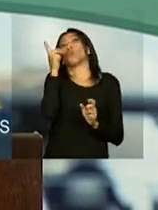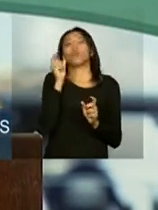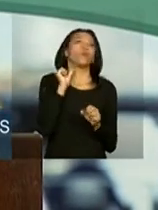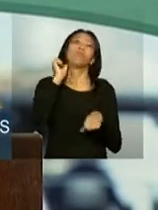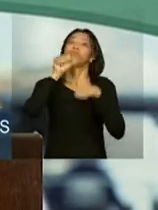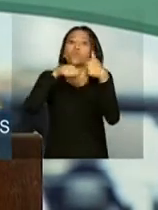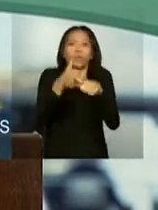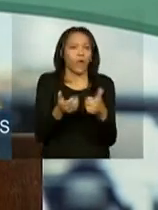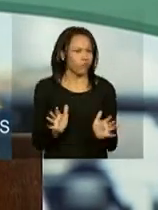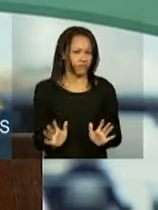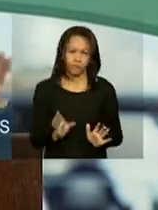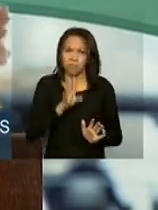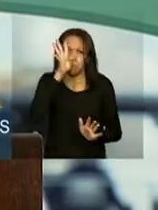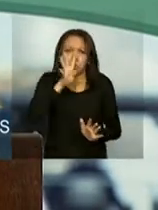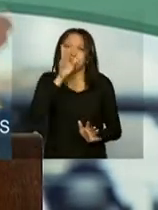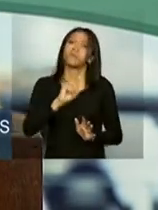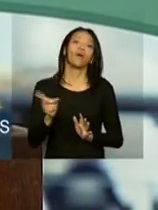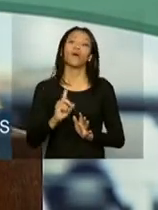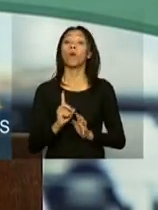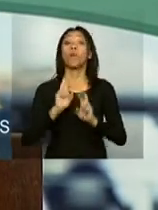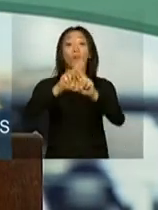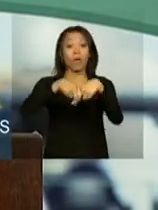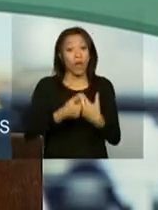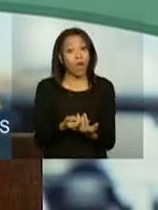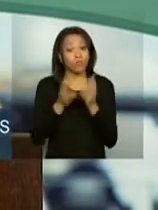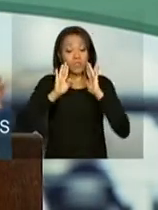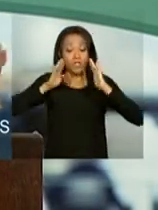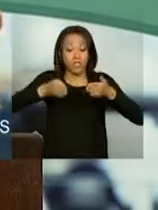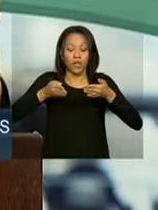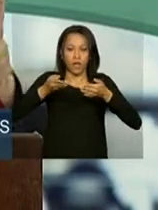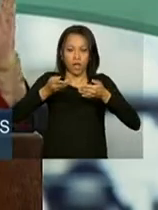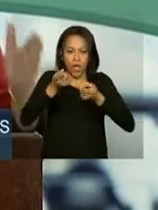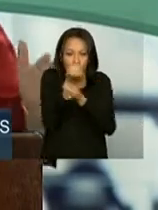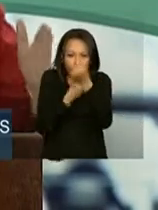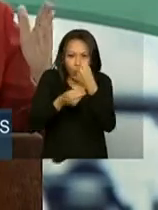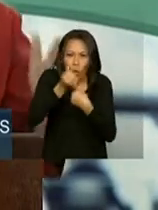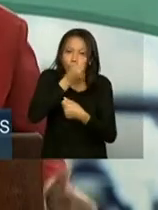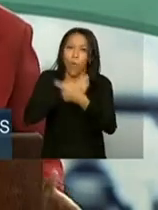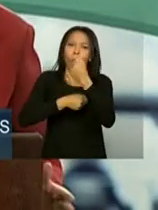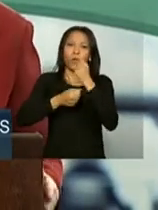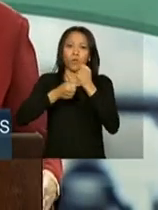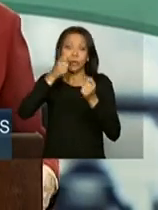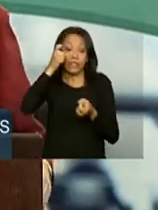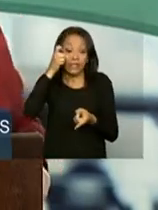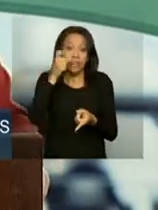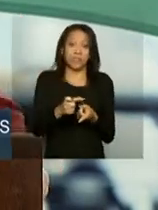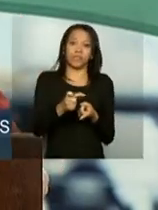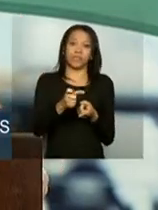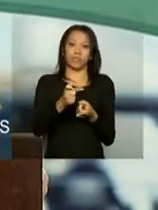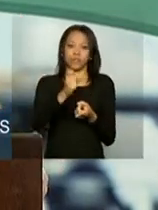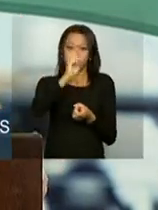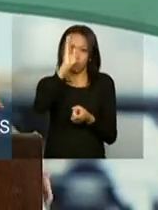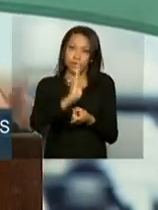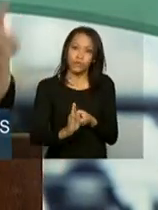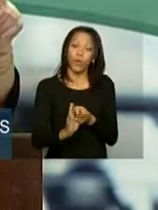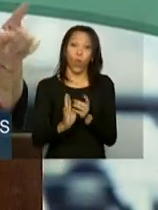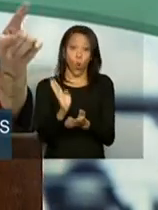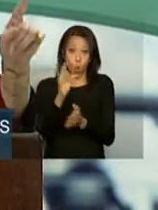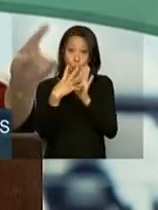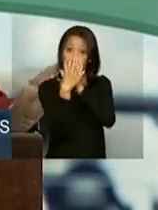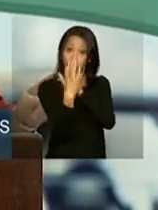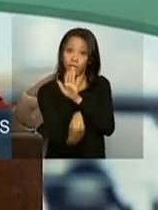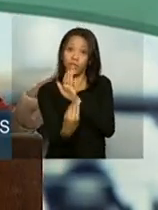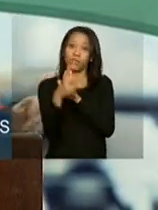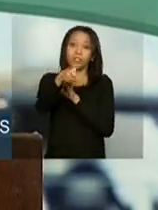muda porque, do ponto de vista econômico, do ponto de vista do interesse nacional, o modelo de partilha, que é um